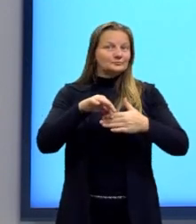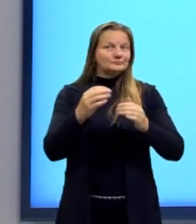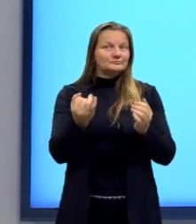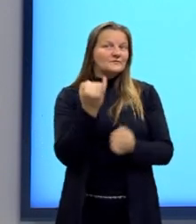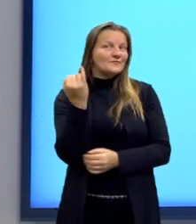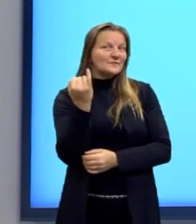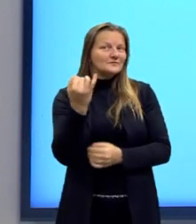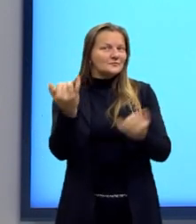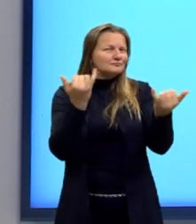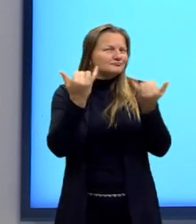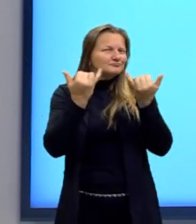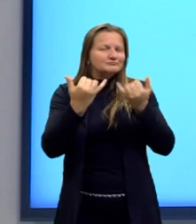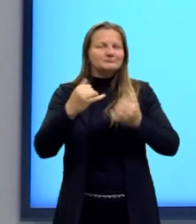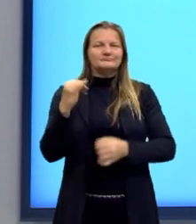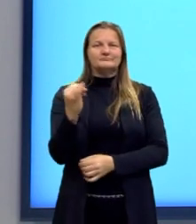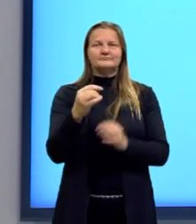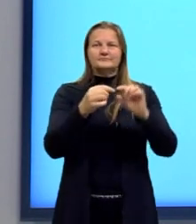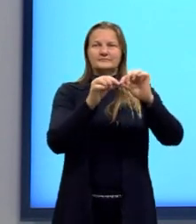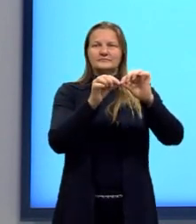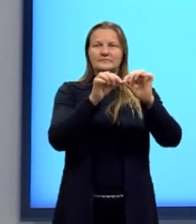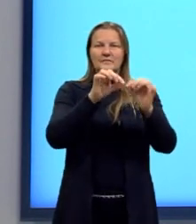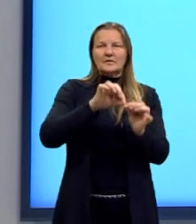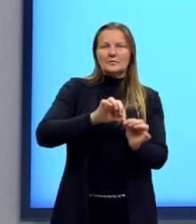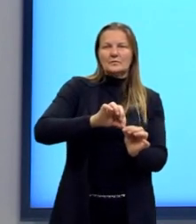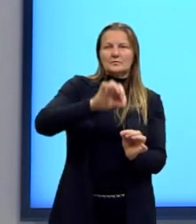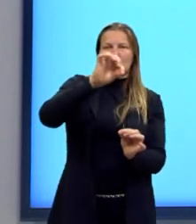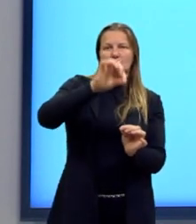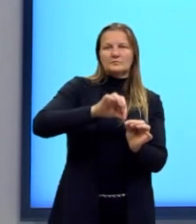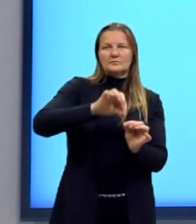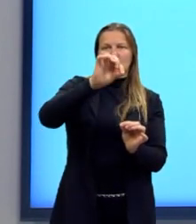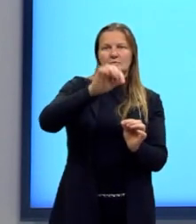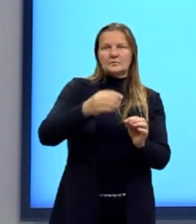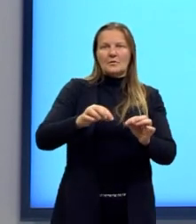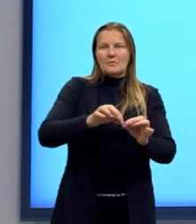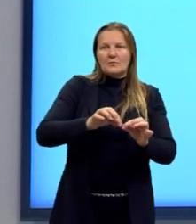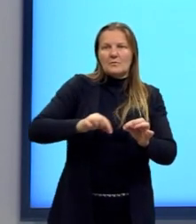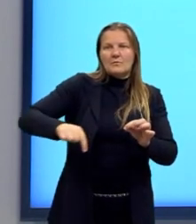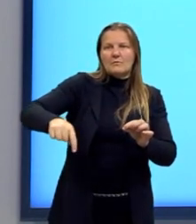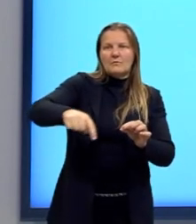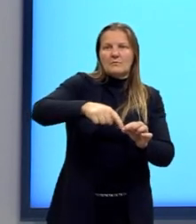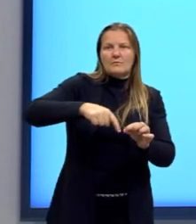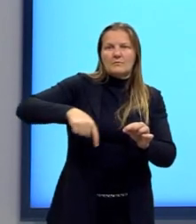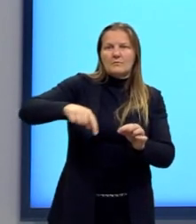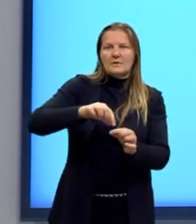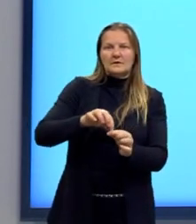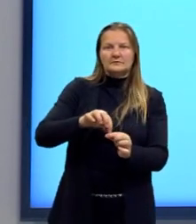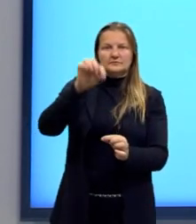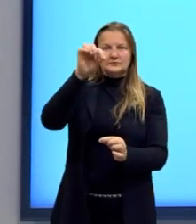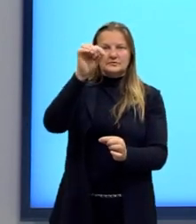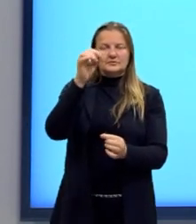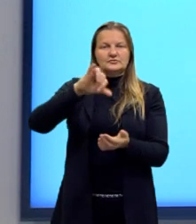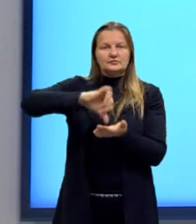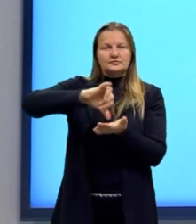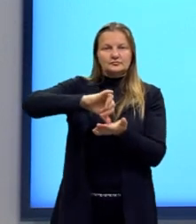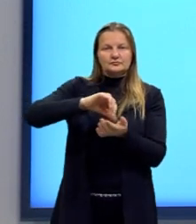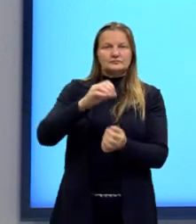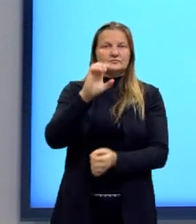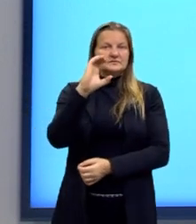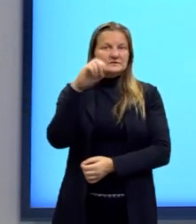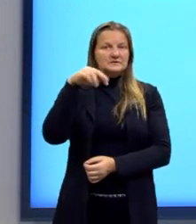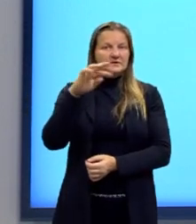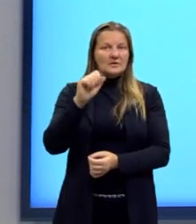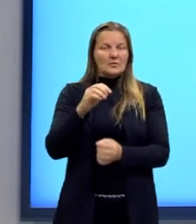informações mais importantes nós temos altura nós temos a base aquele eixo central do Cone